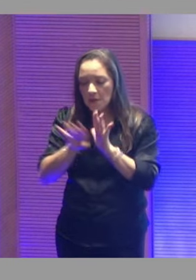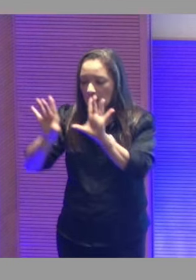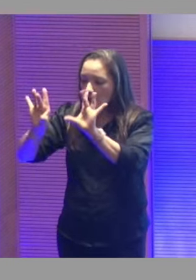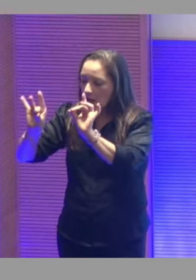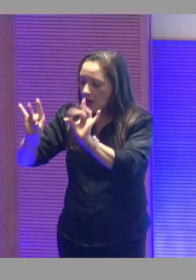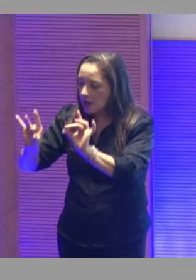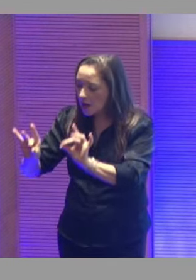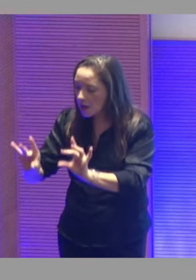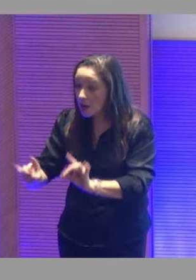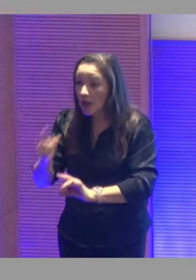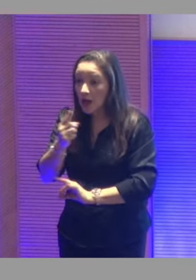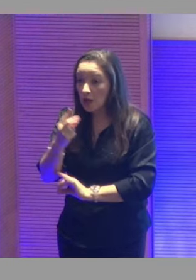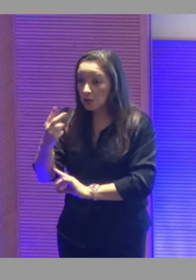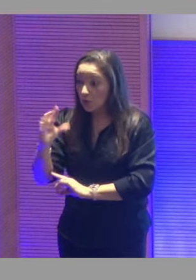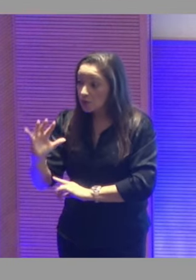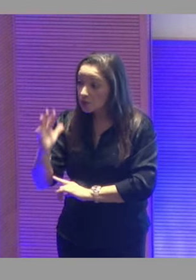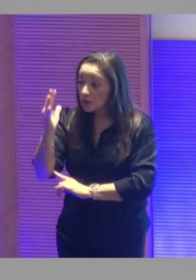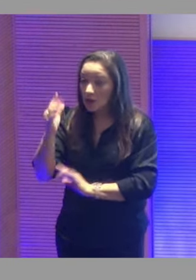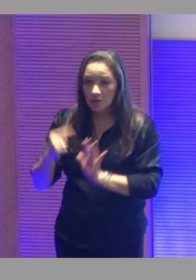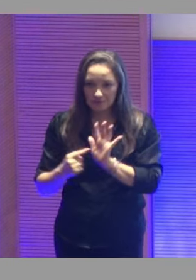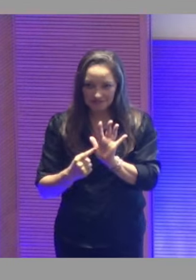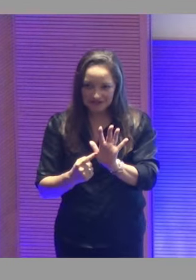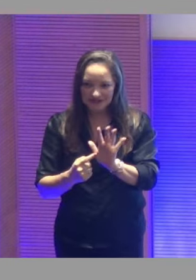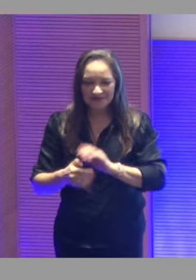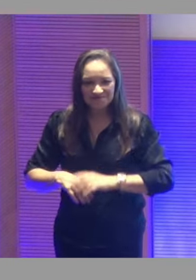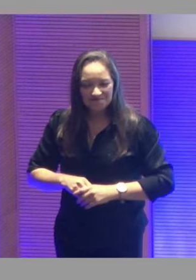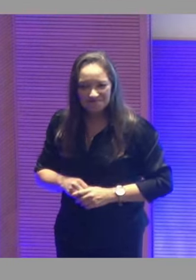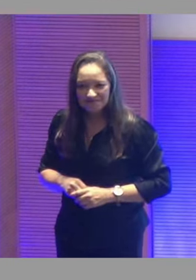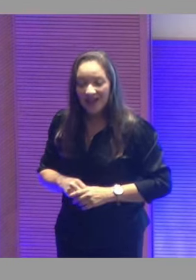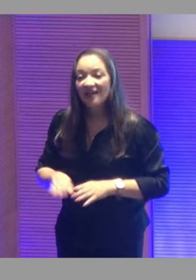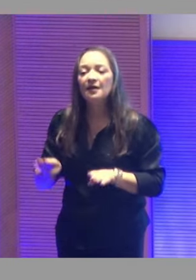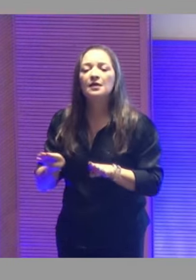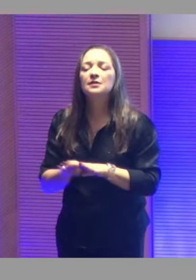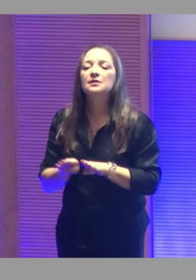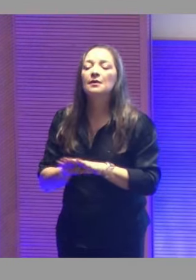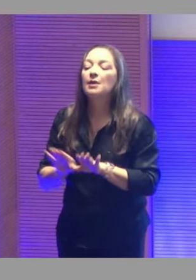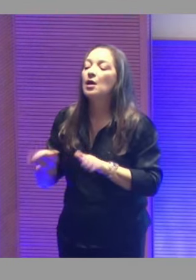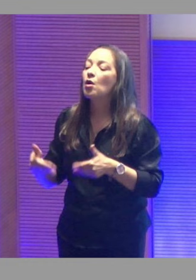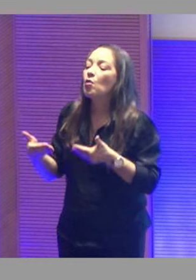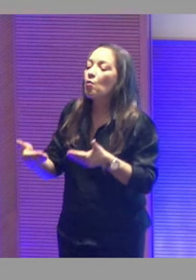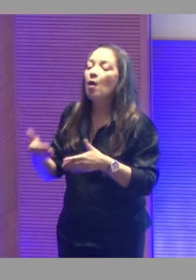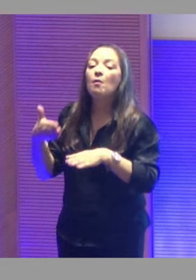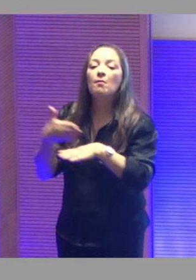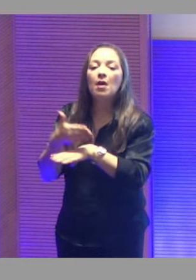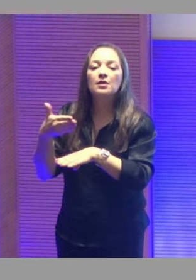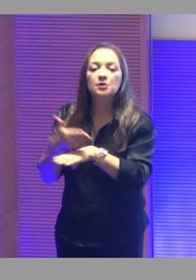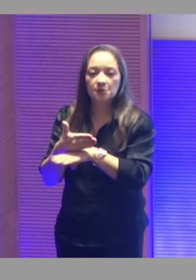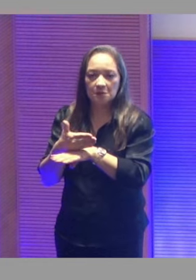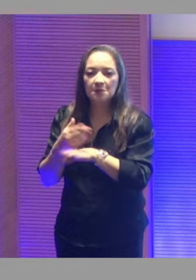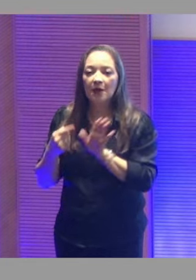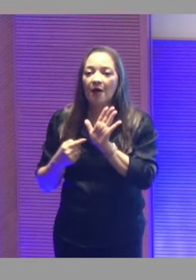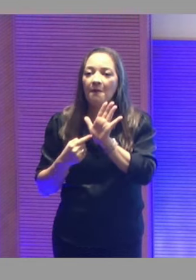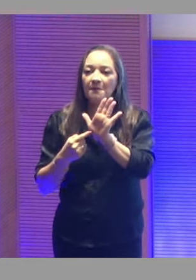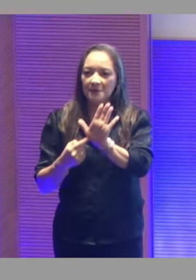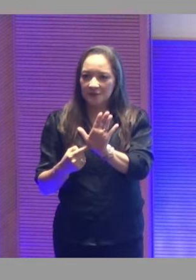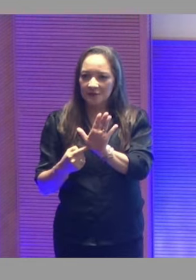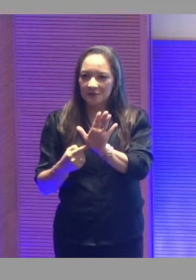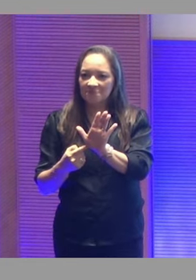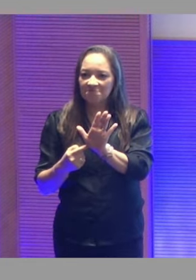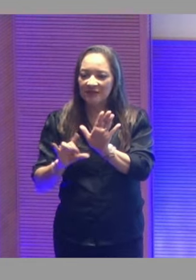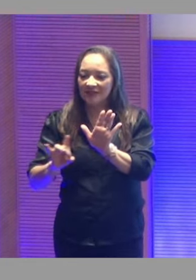12 casos que serão apresentados e também por quais membros e esses casos serão trazidos para vocês